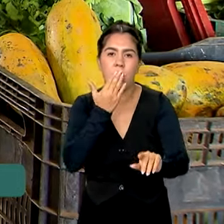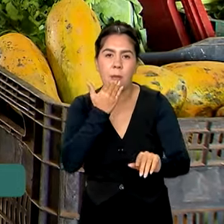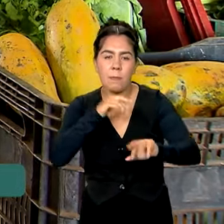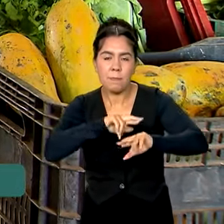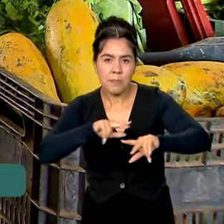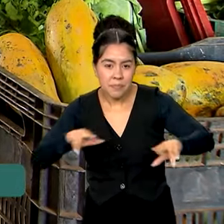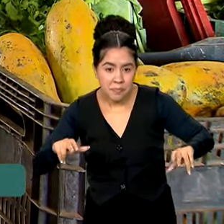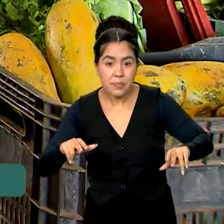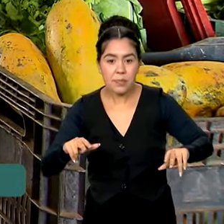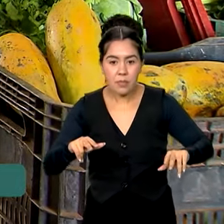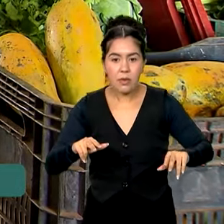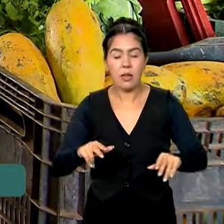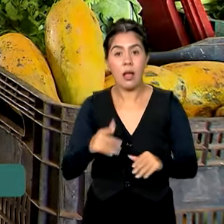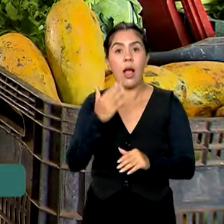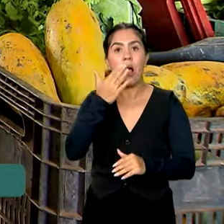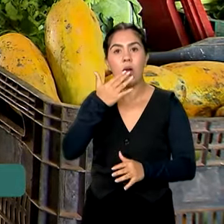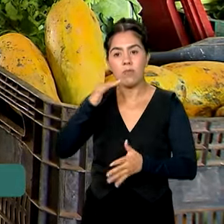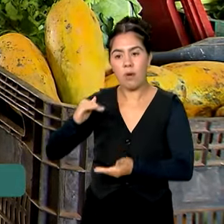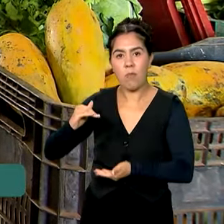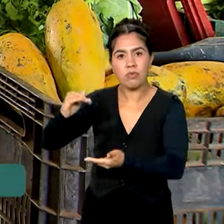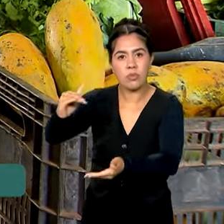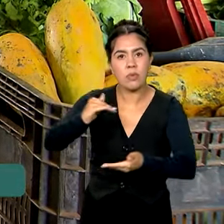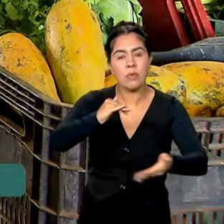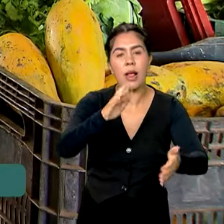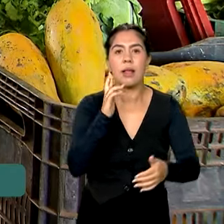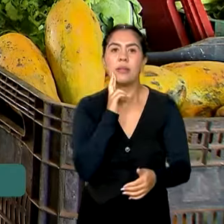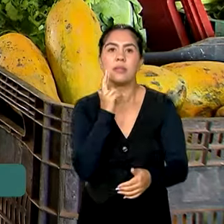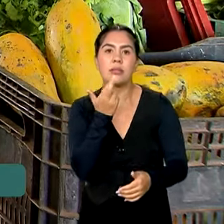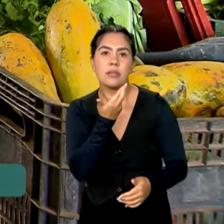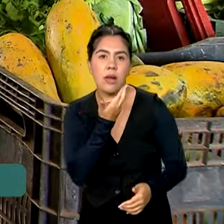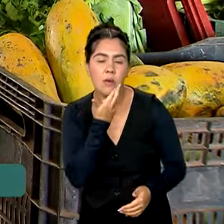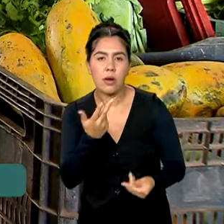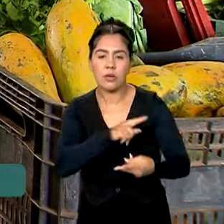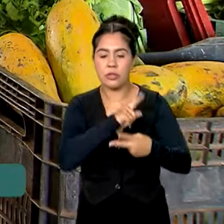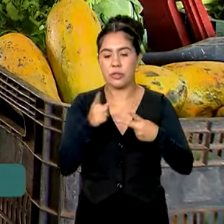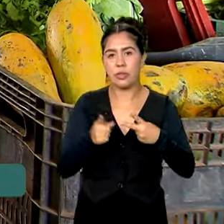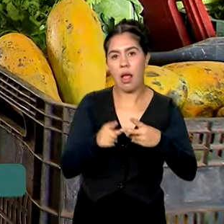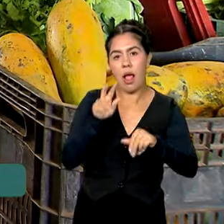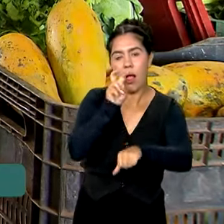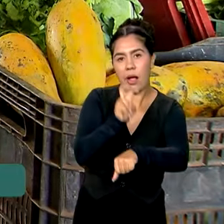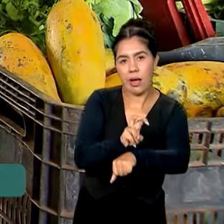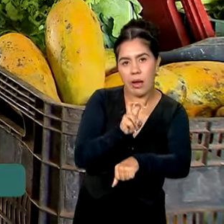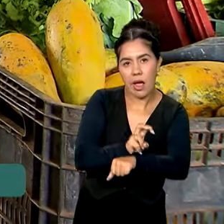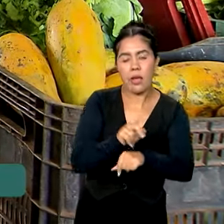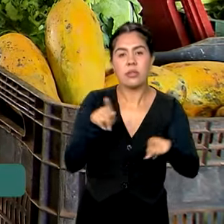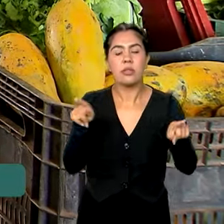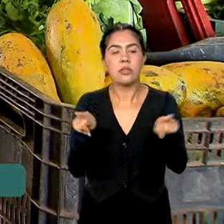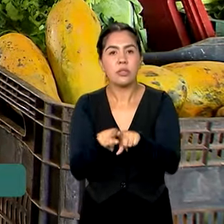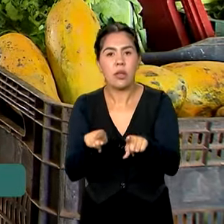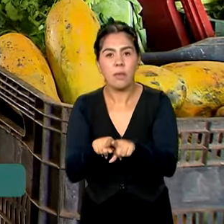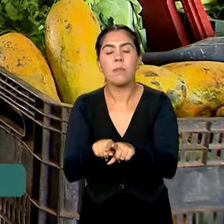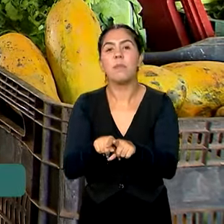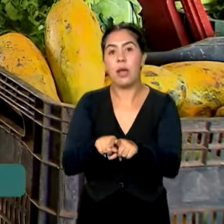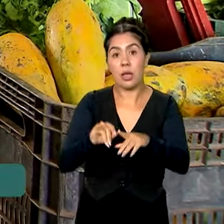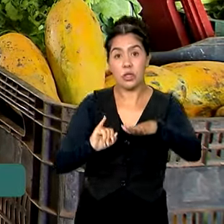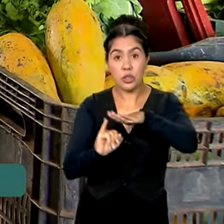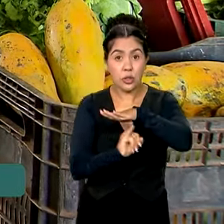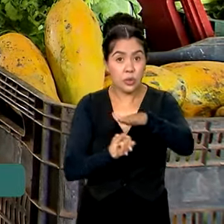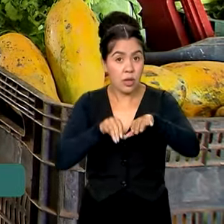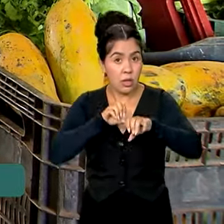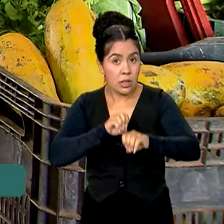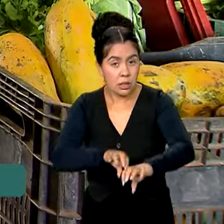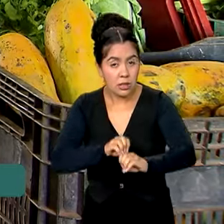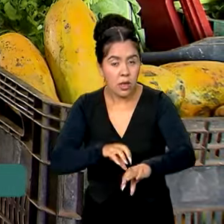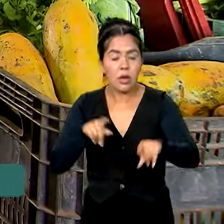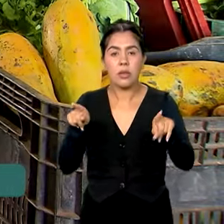nutricional. Os alimentos chegam a restaurantes comunitários, creches, entidades filantrópicas, instituições de ensino